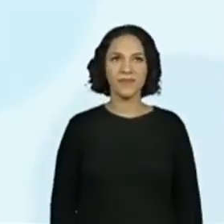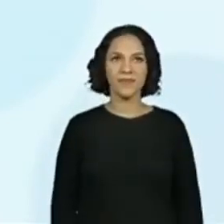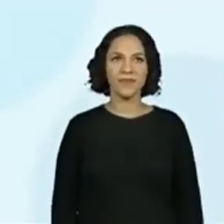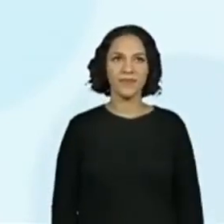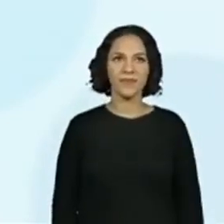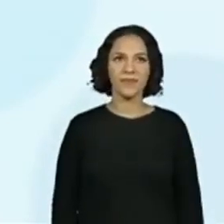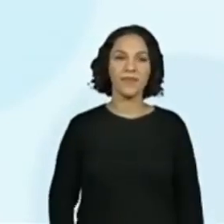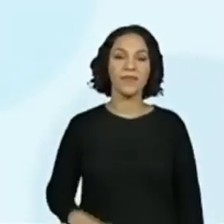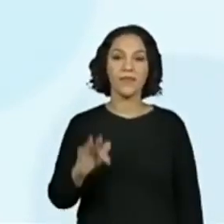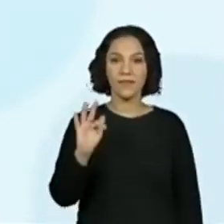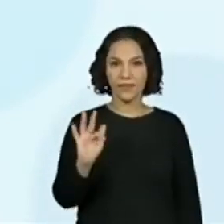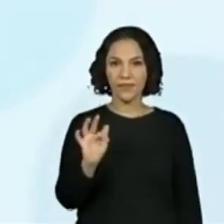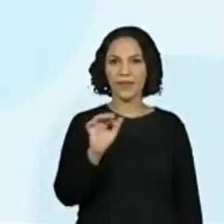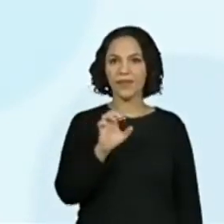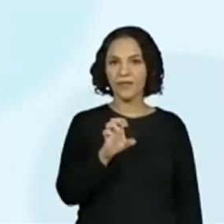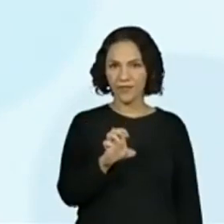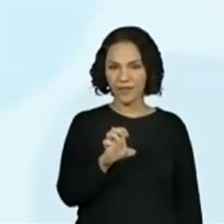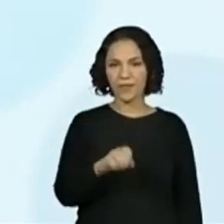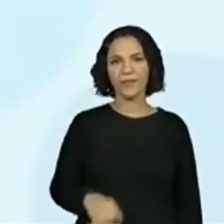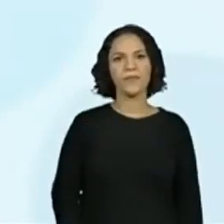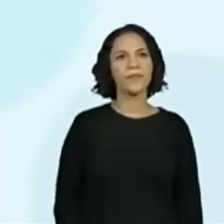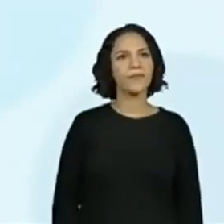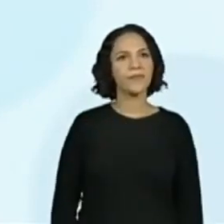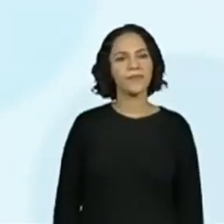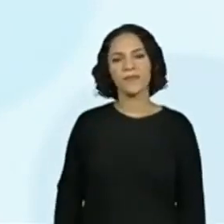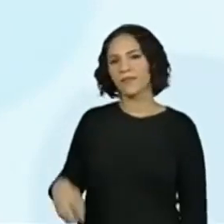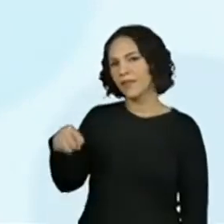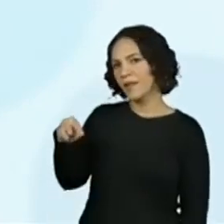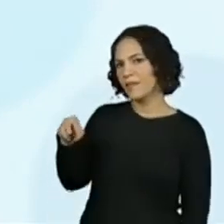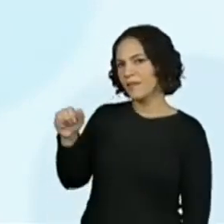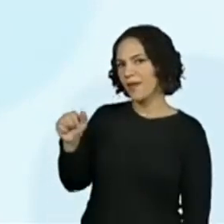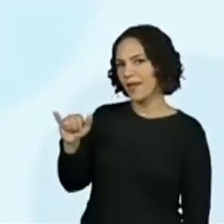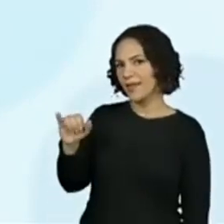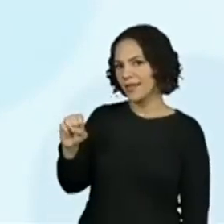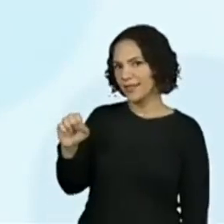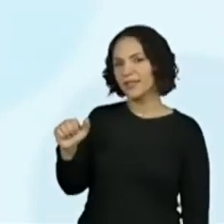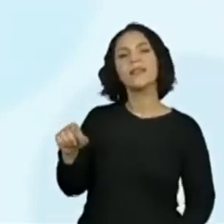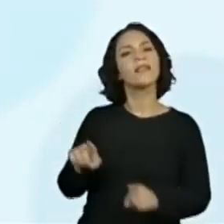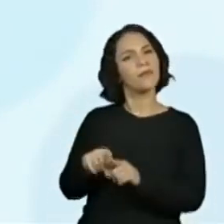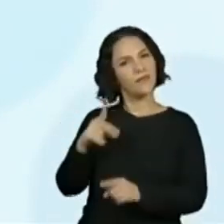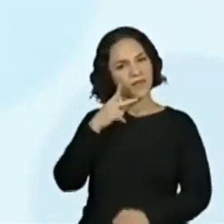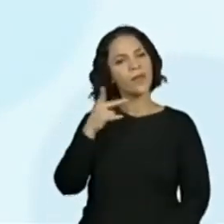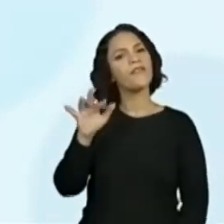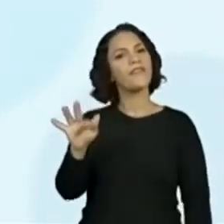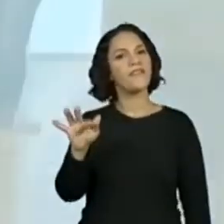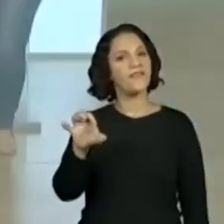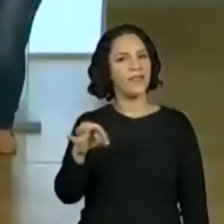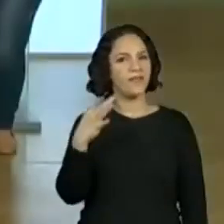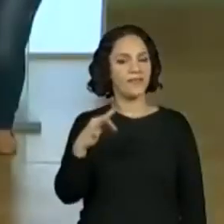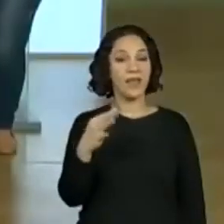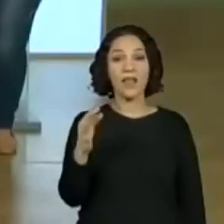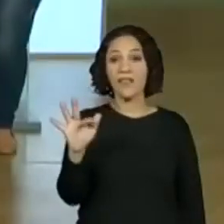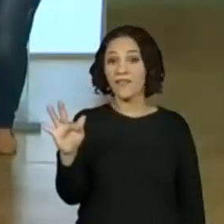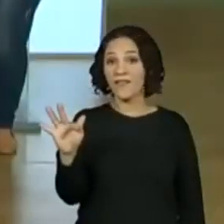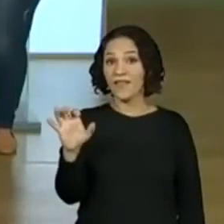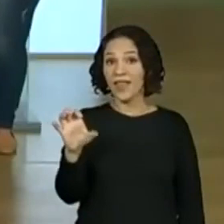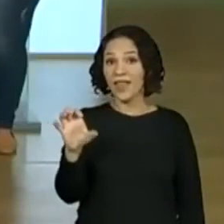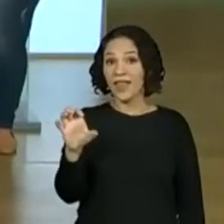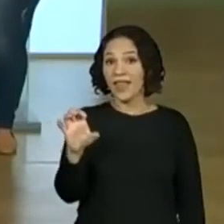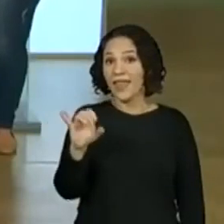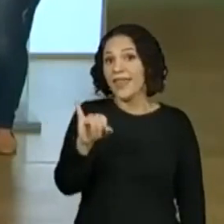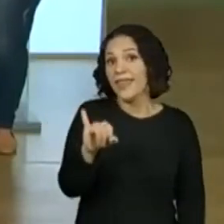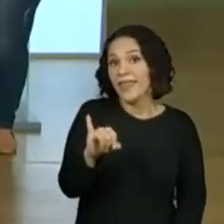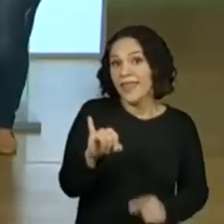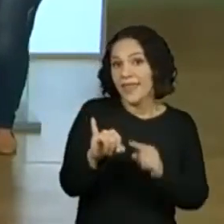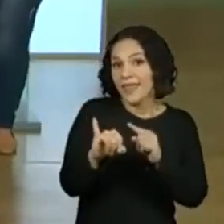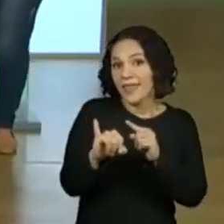Fê. A Maísa também falou. F-E. Fê-I. Fê-I. Preciso do I,